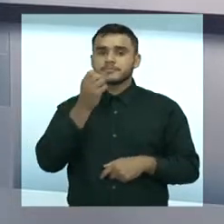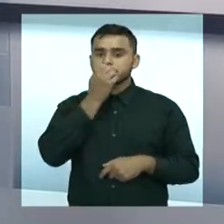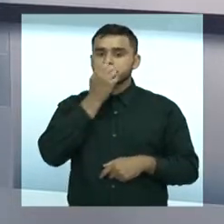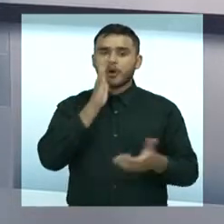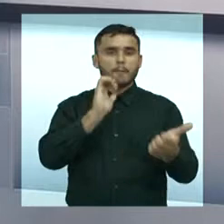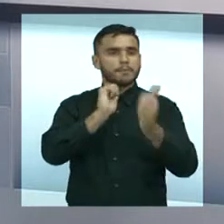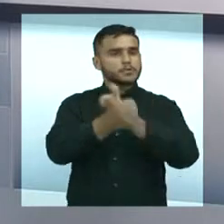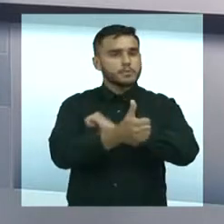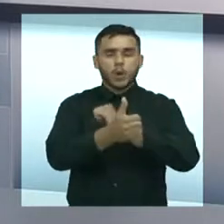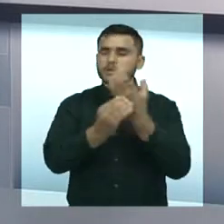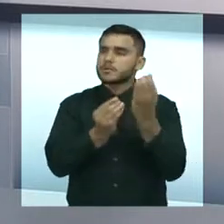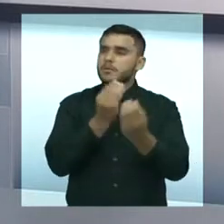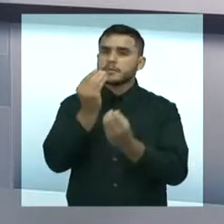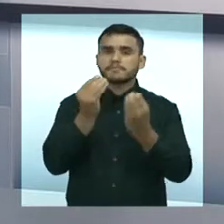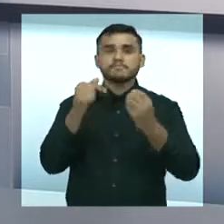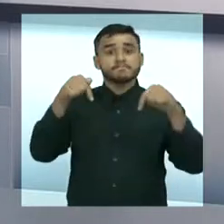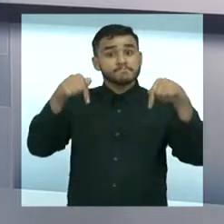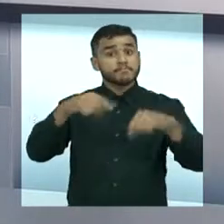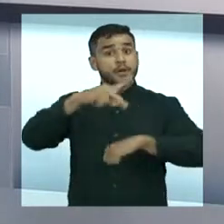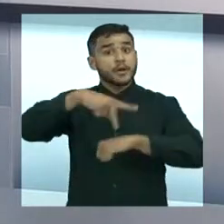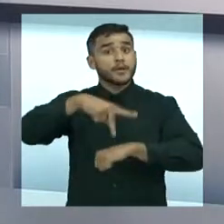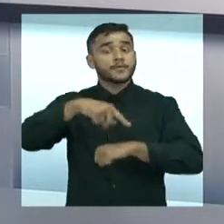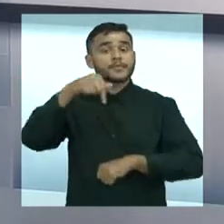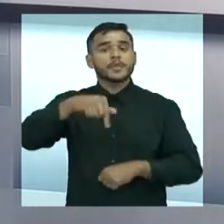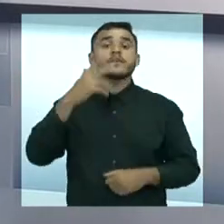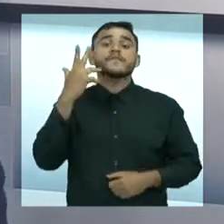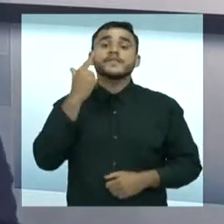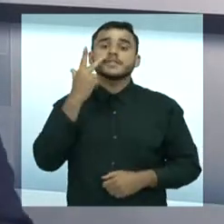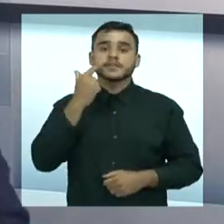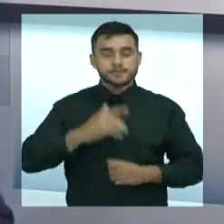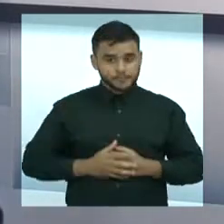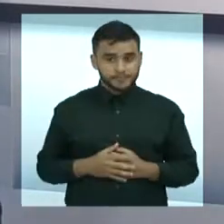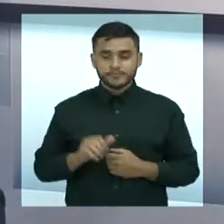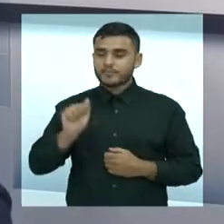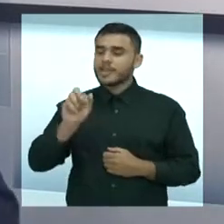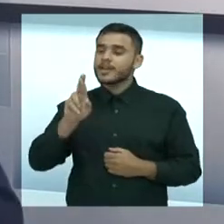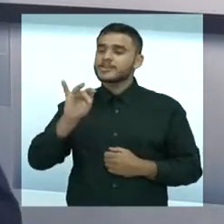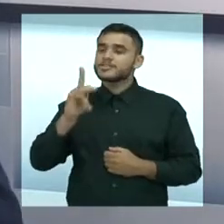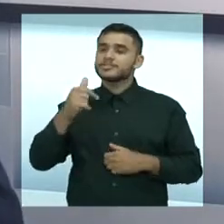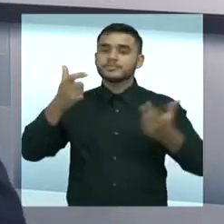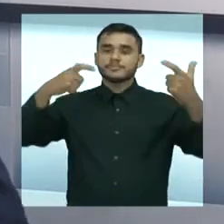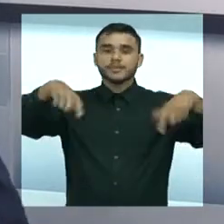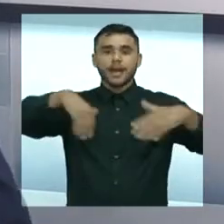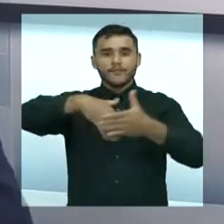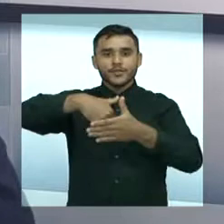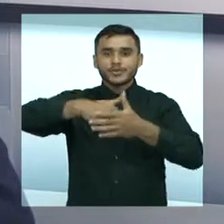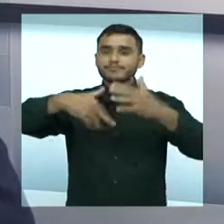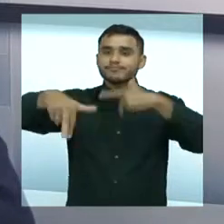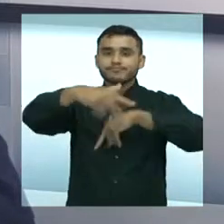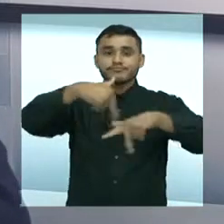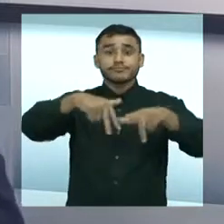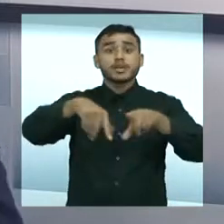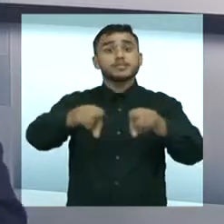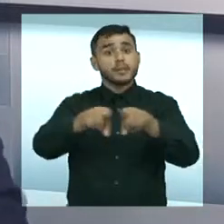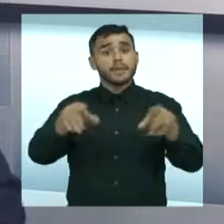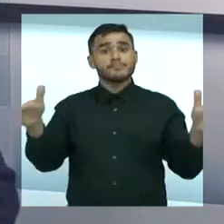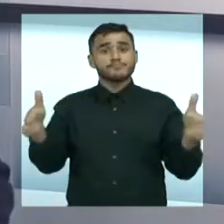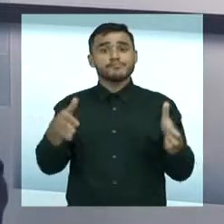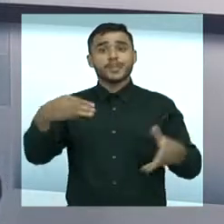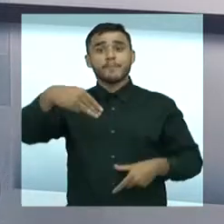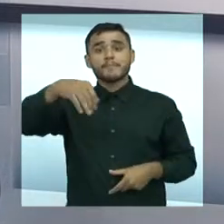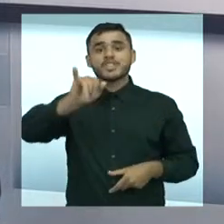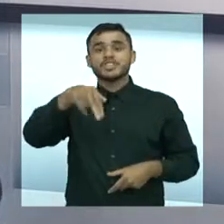muito acertada aqui no município de Fortaleza, no estado do Ceará. Tem areninhas e tem mini areninhas. Lá no